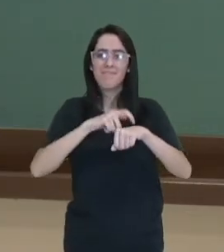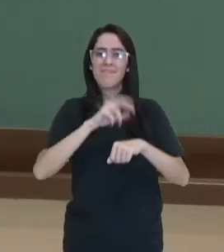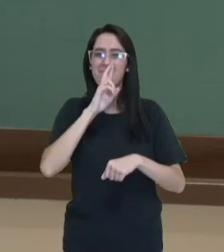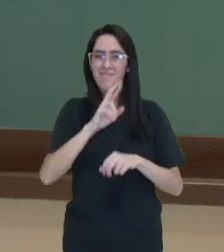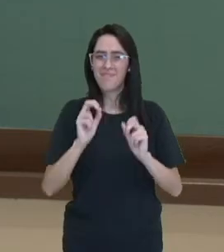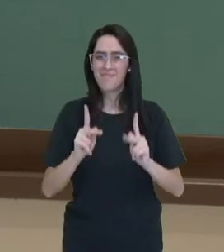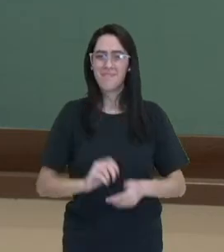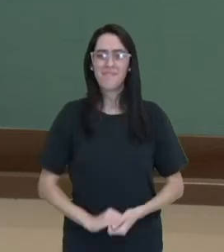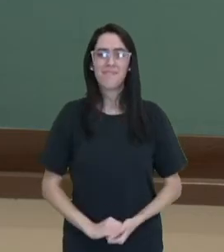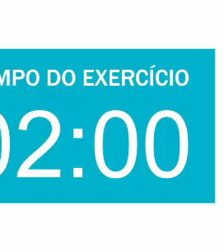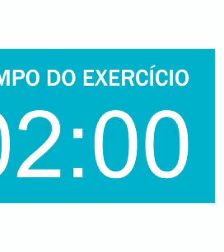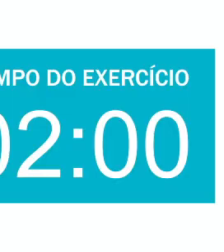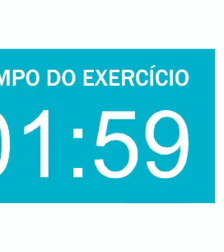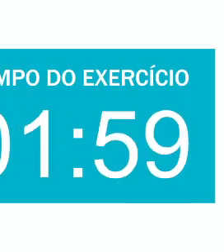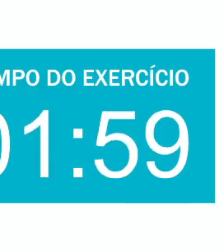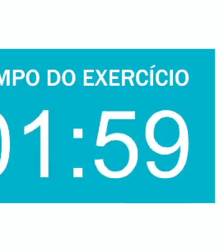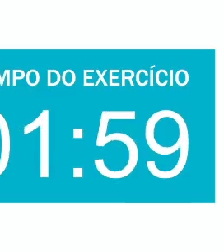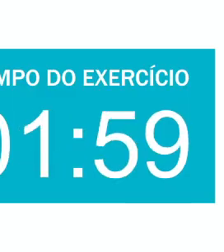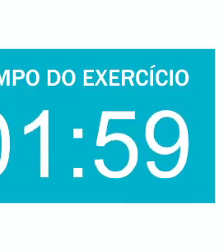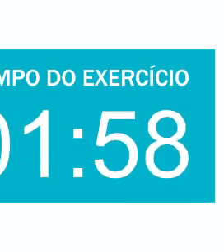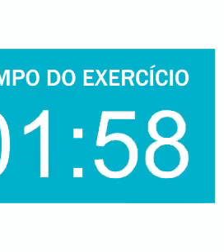vocês pensarem.